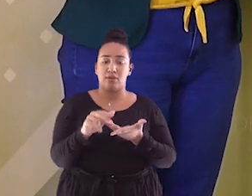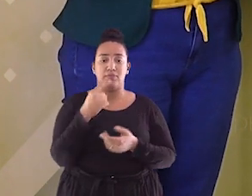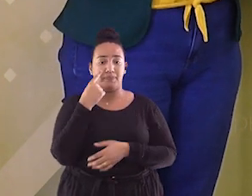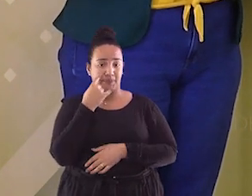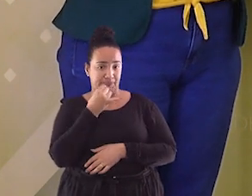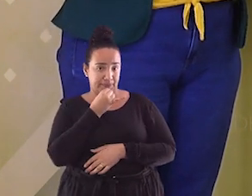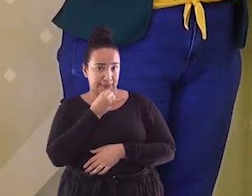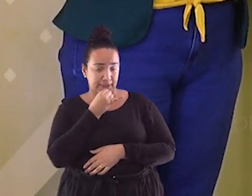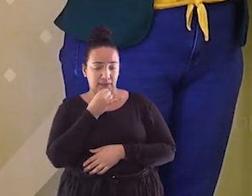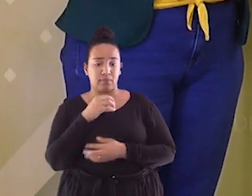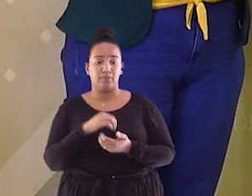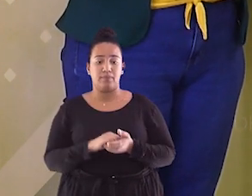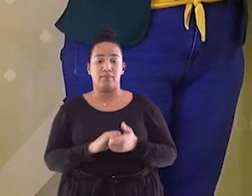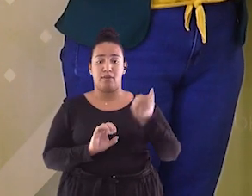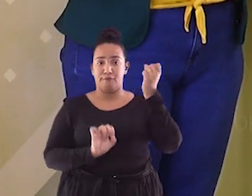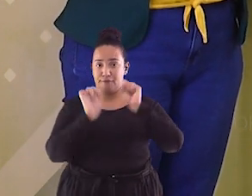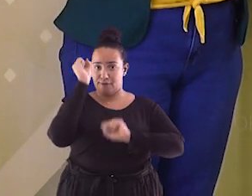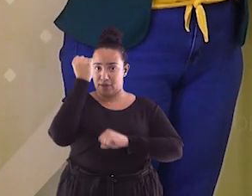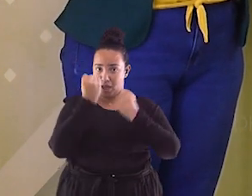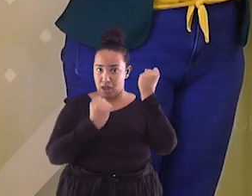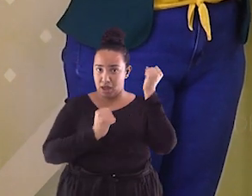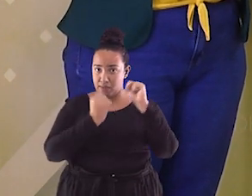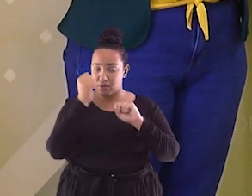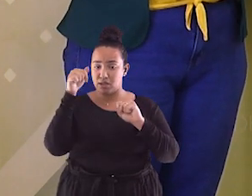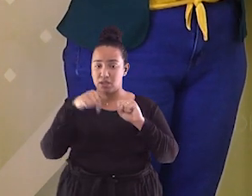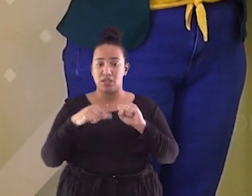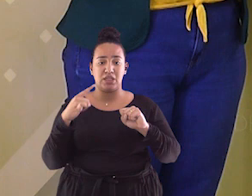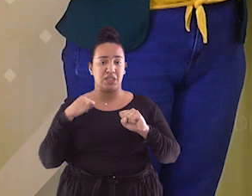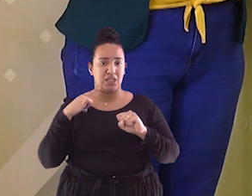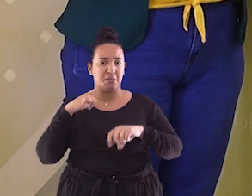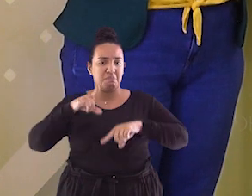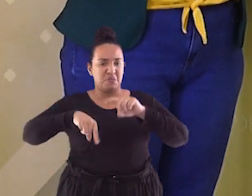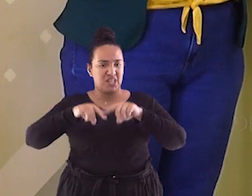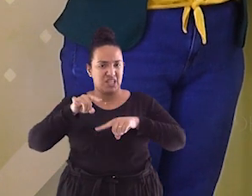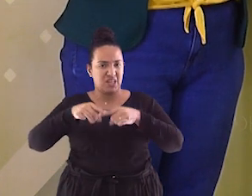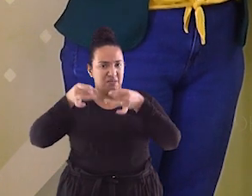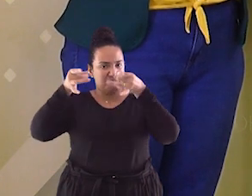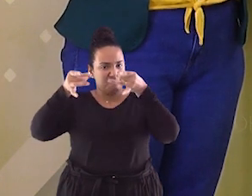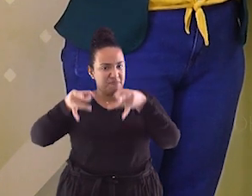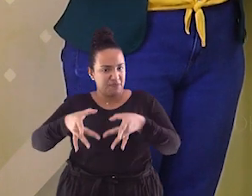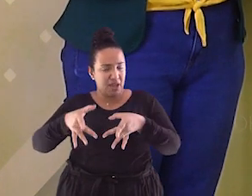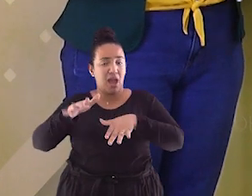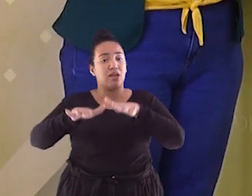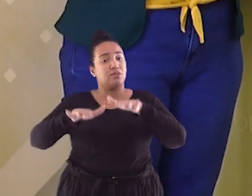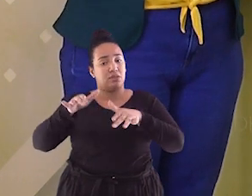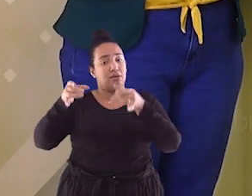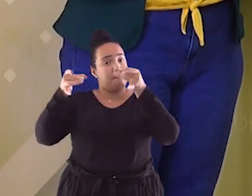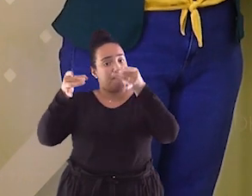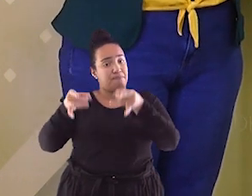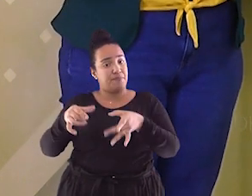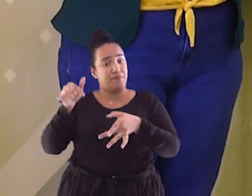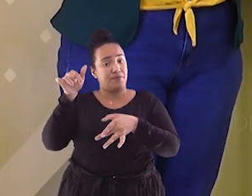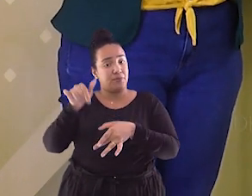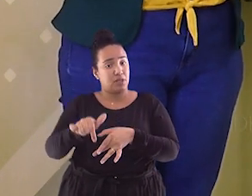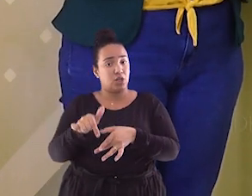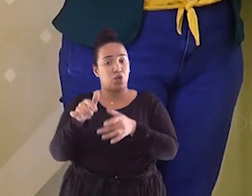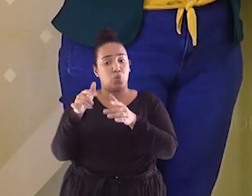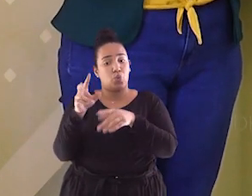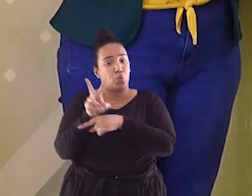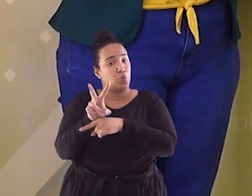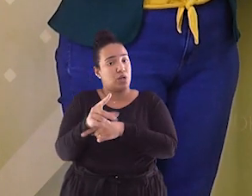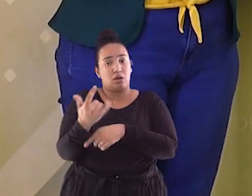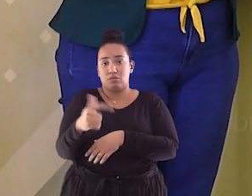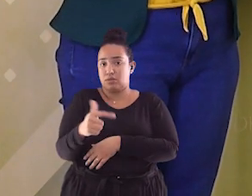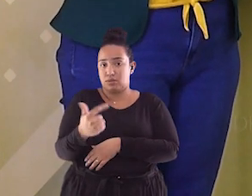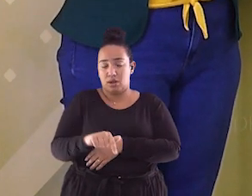exemplo, as fábricas e indústrias geram vários resíduos, que muitas vezes são descartados sem os devidos cuidados com o